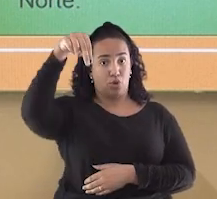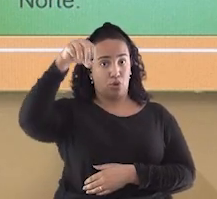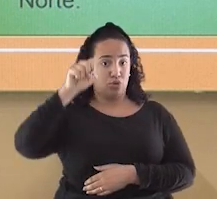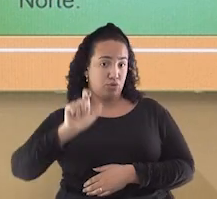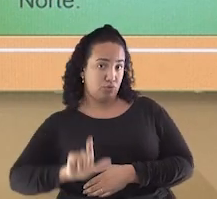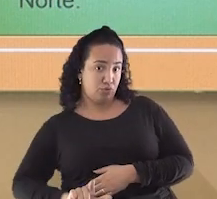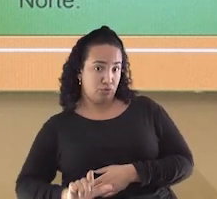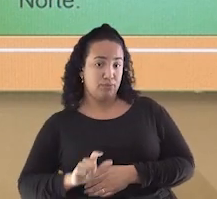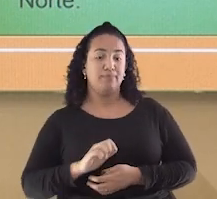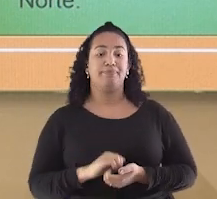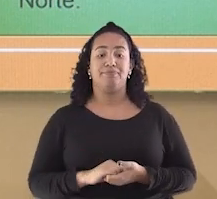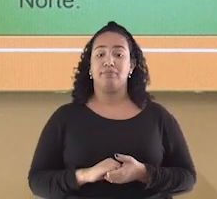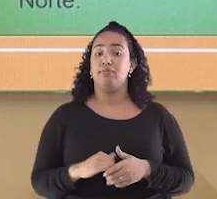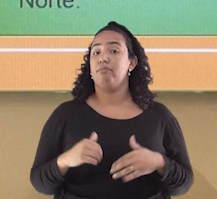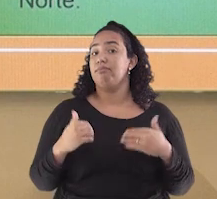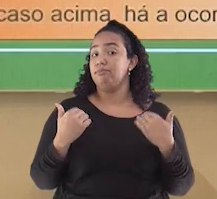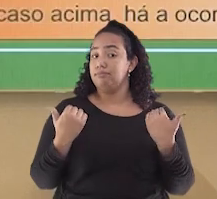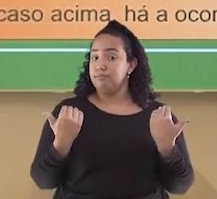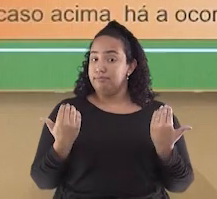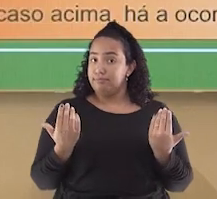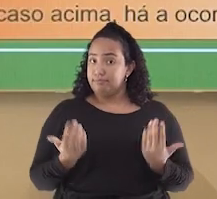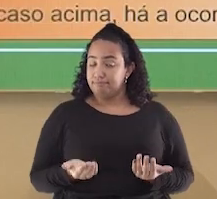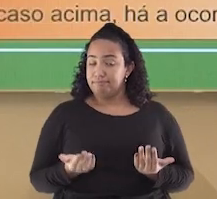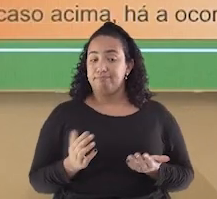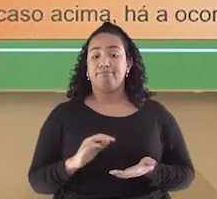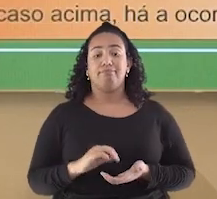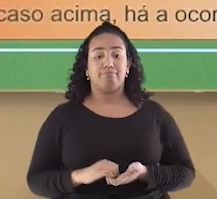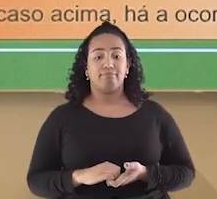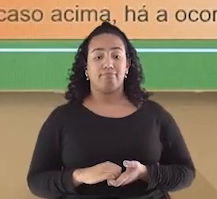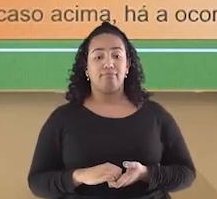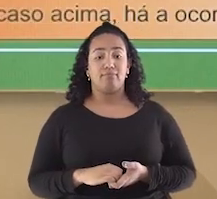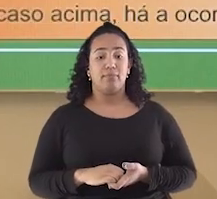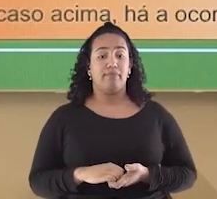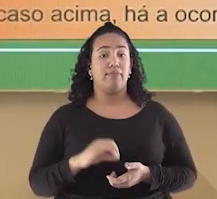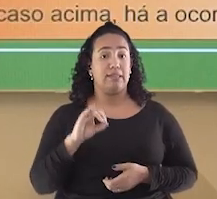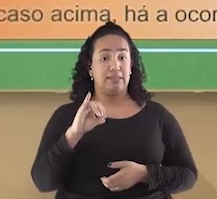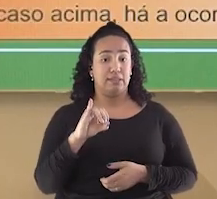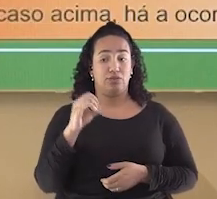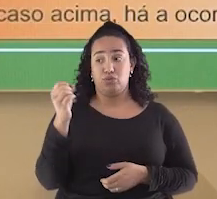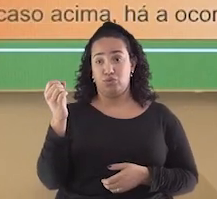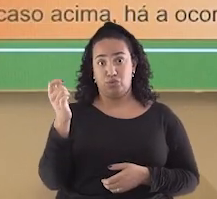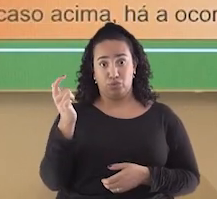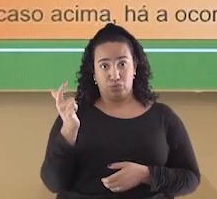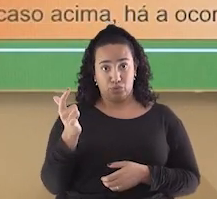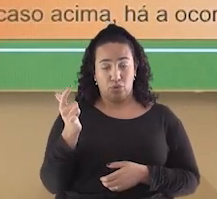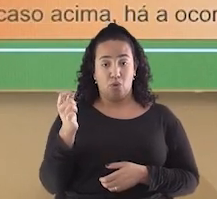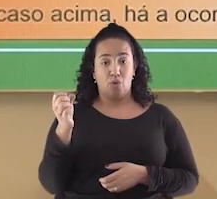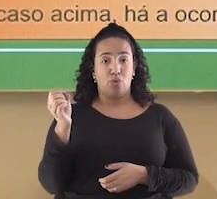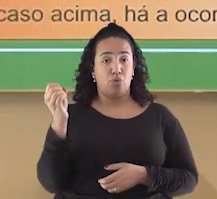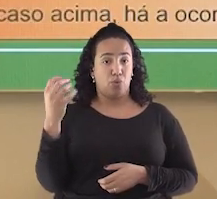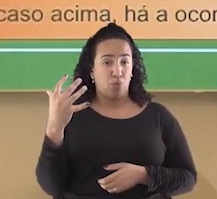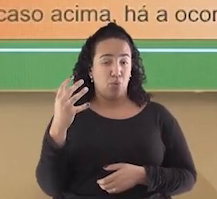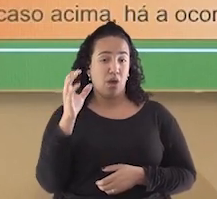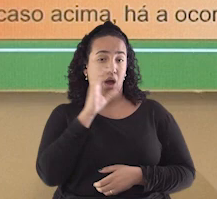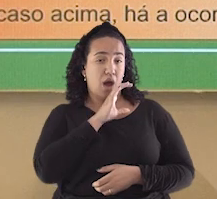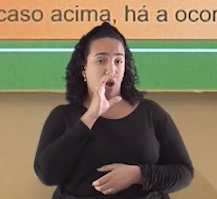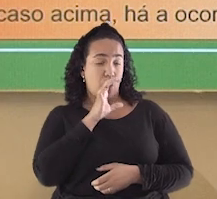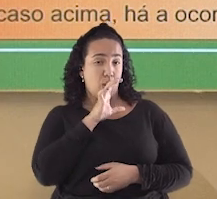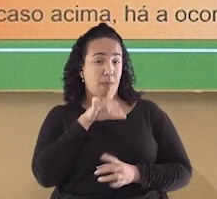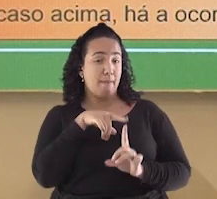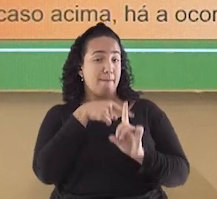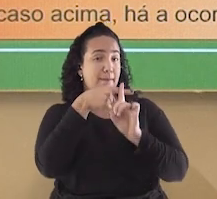sul e norte. Em função disso, no hemisfério em que a luz e o calor forem